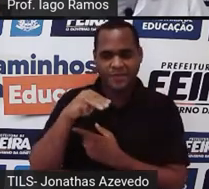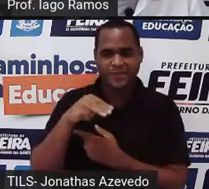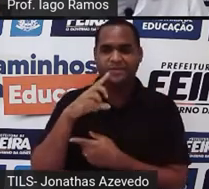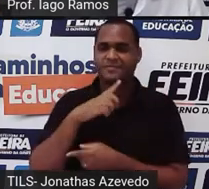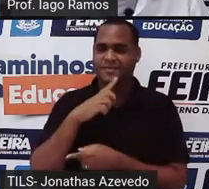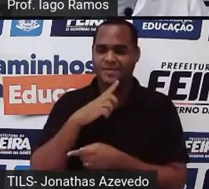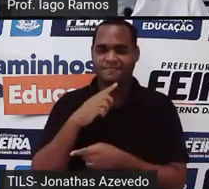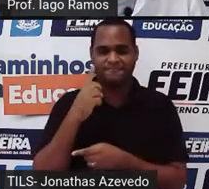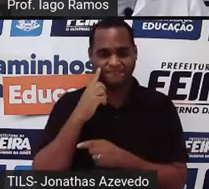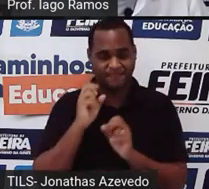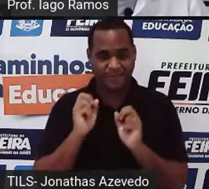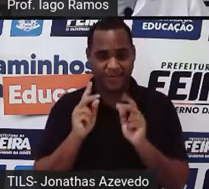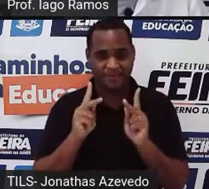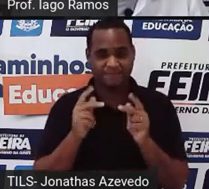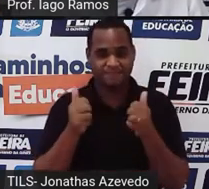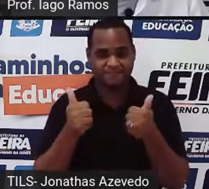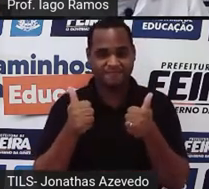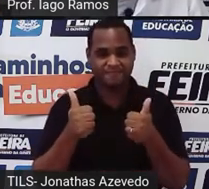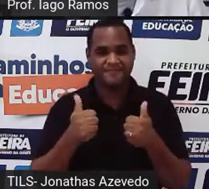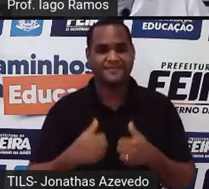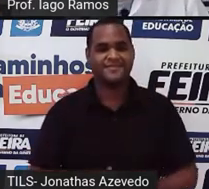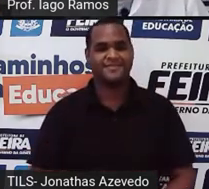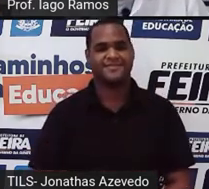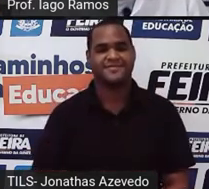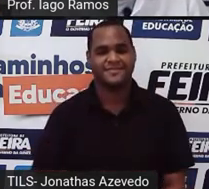tem cálculo para fazer. Valeu?